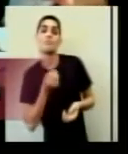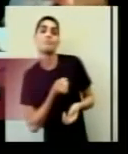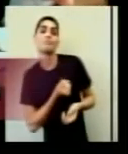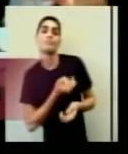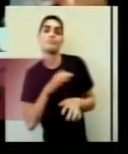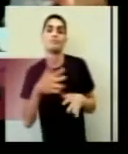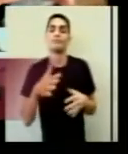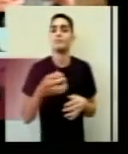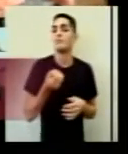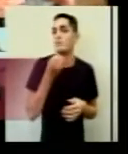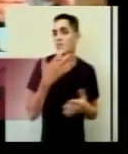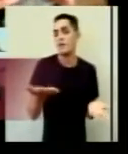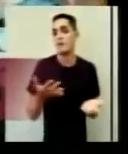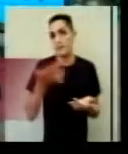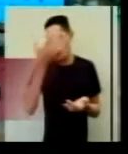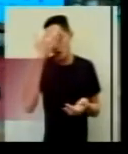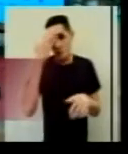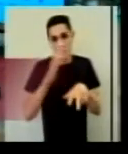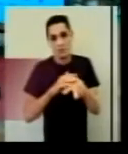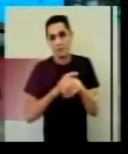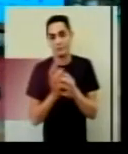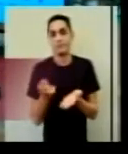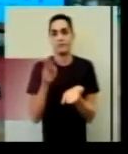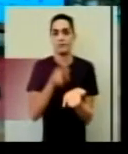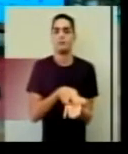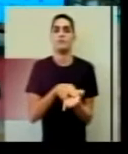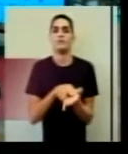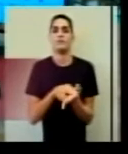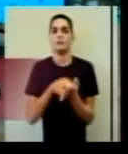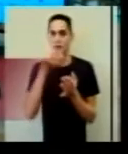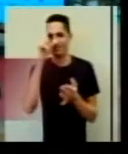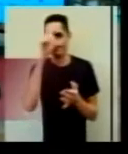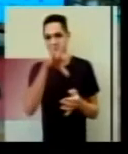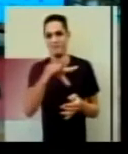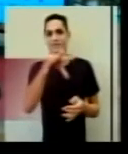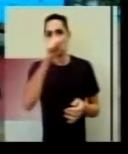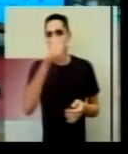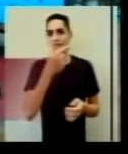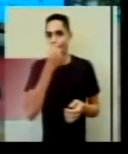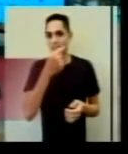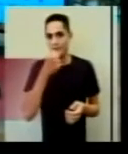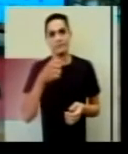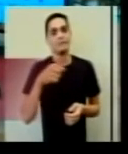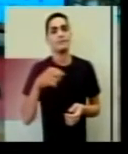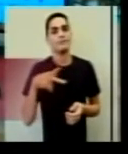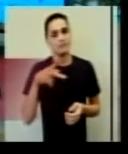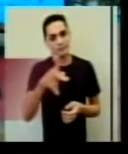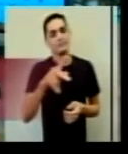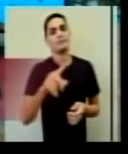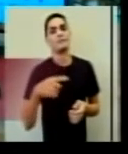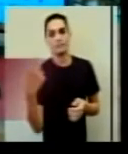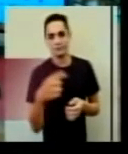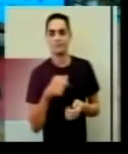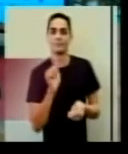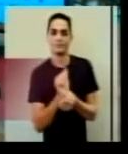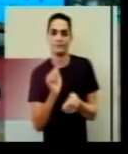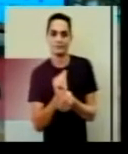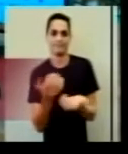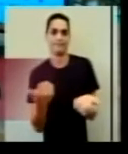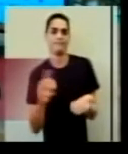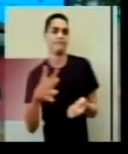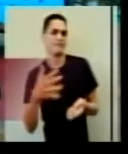de mortalidade nessa doença? Daqueles que se internam com síndrome respiratória aguda